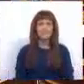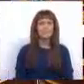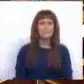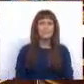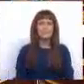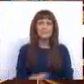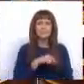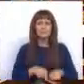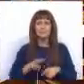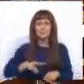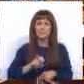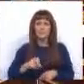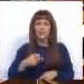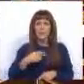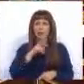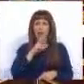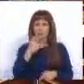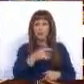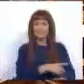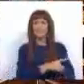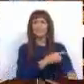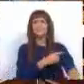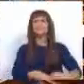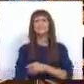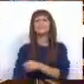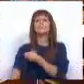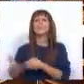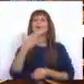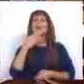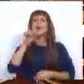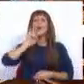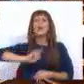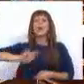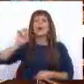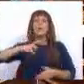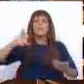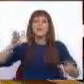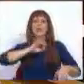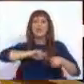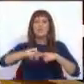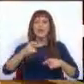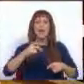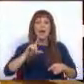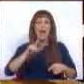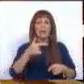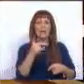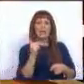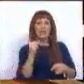Sr. Deputado Matandado, para responder a palavra. Muito obrigado, Sr. Presidente. Sr. Deputado Altino Bessa,